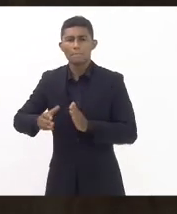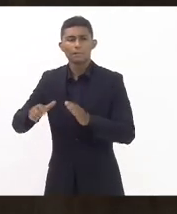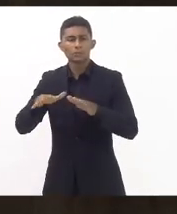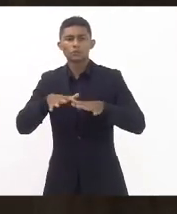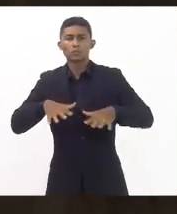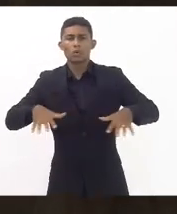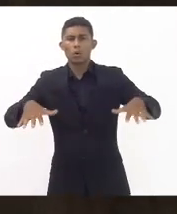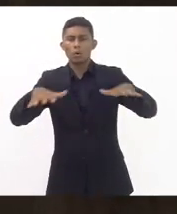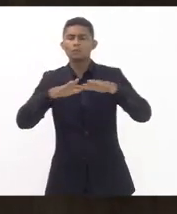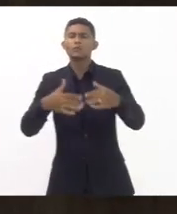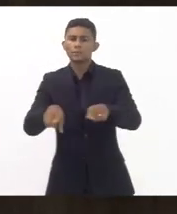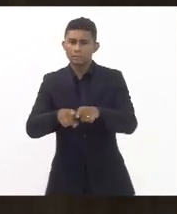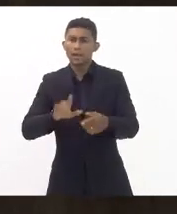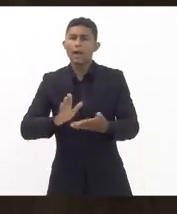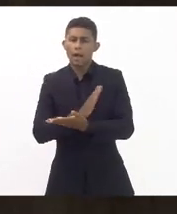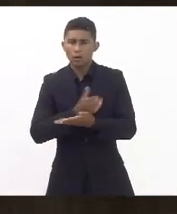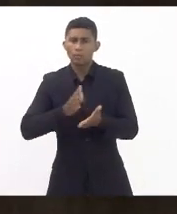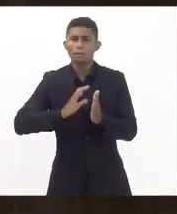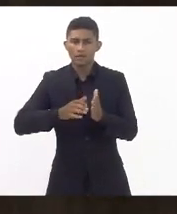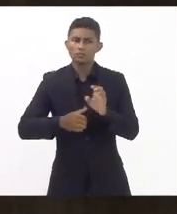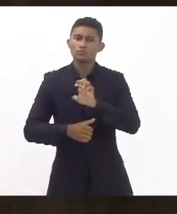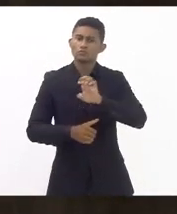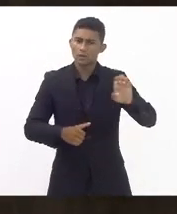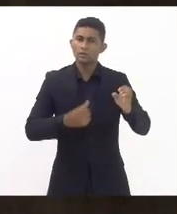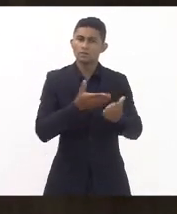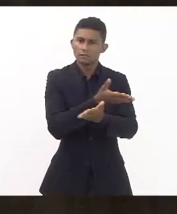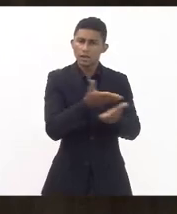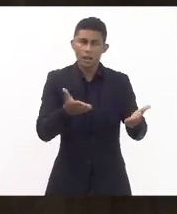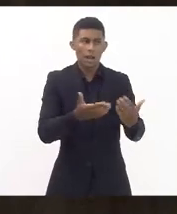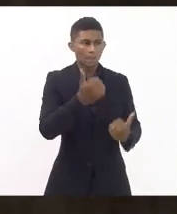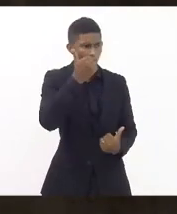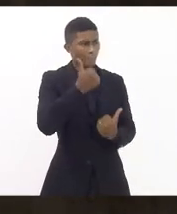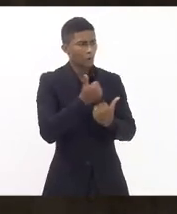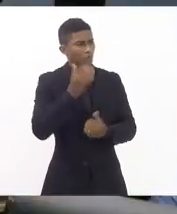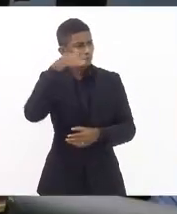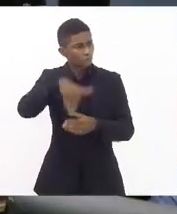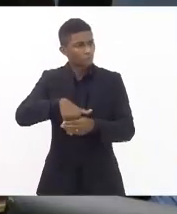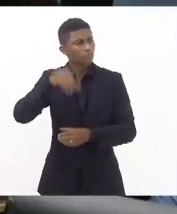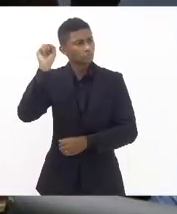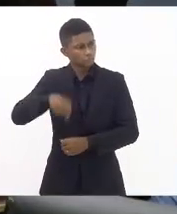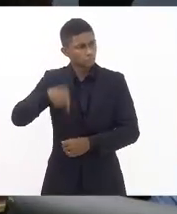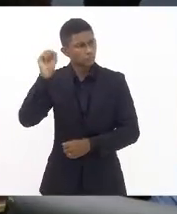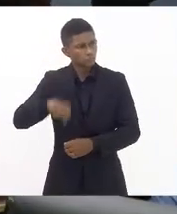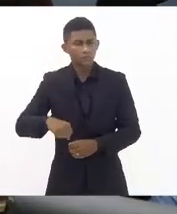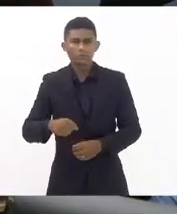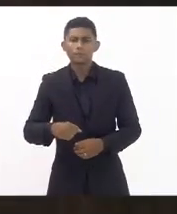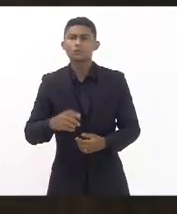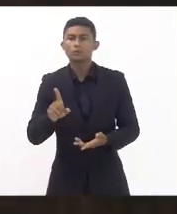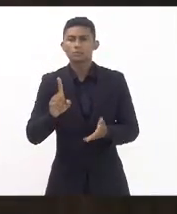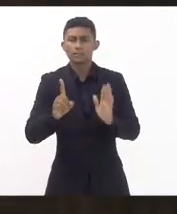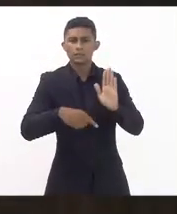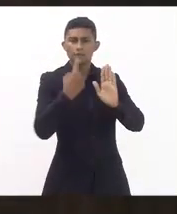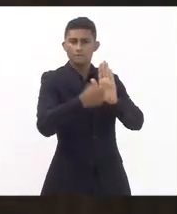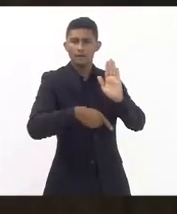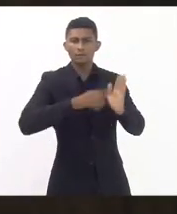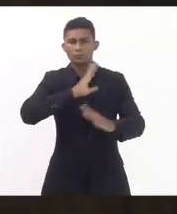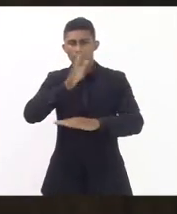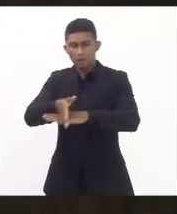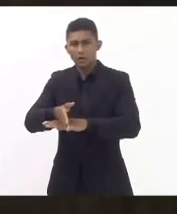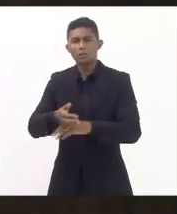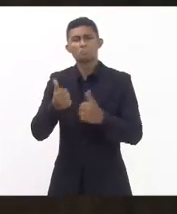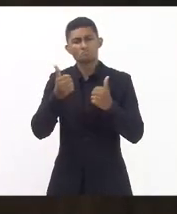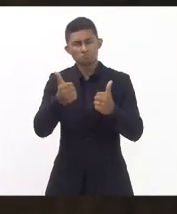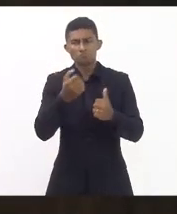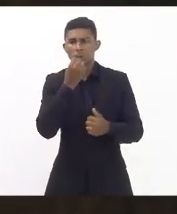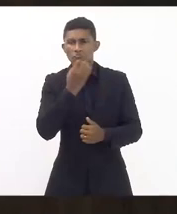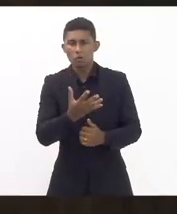partidos progressistas e de esquerda, que estiveram conosco votando sim pela derrubada do veto. A outra questão,